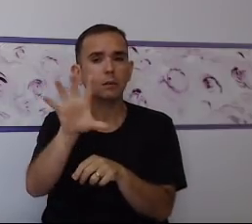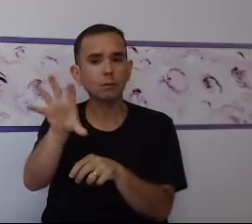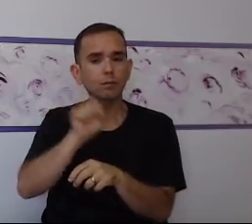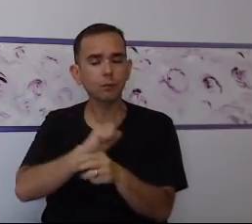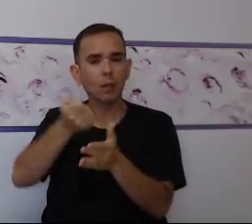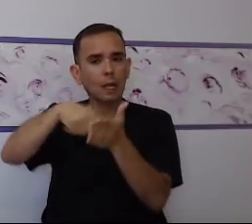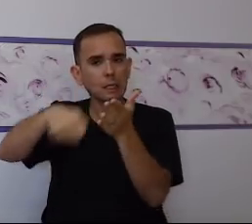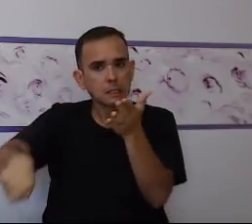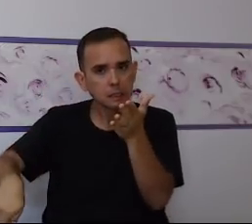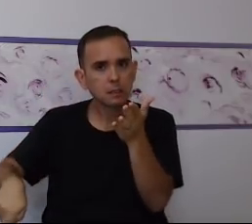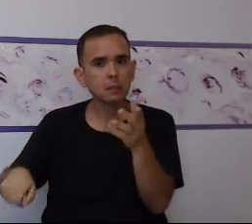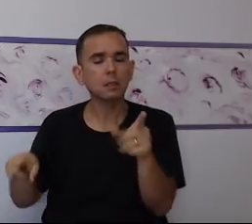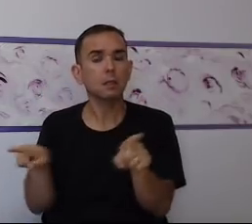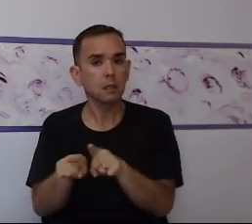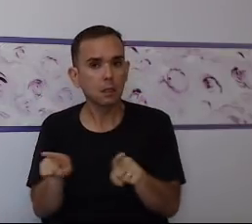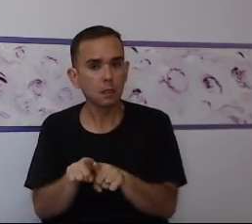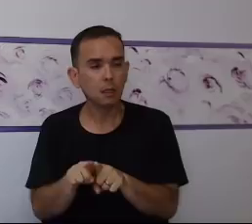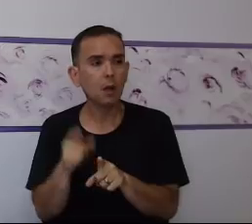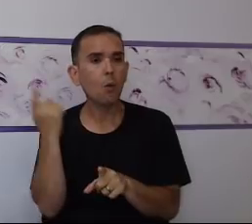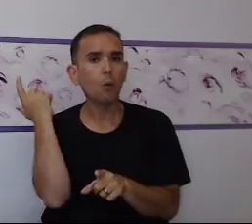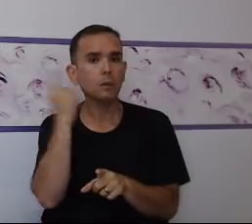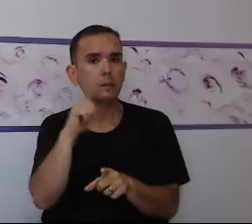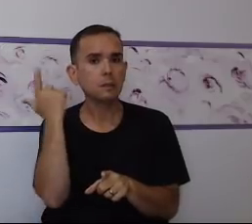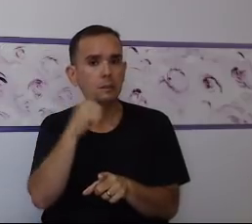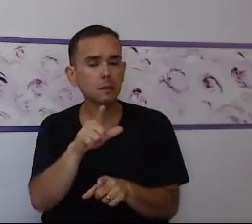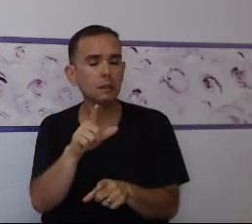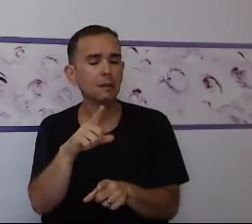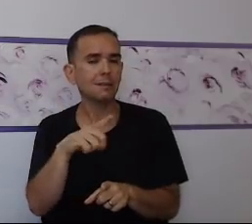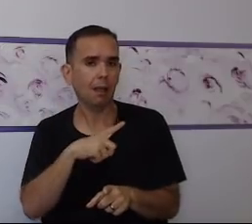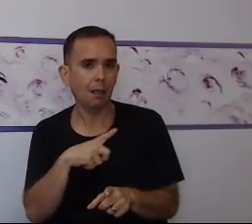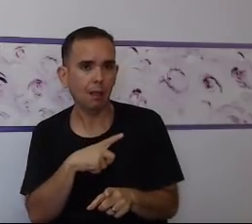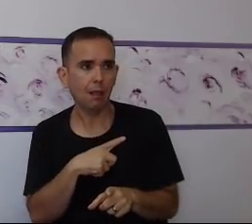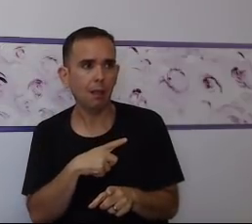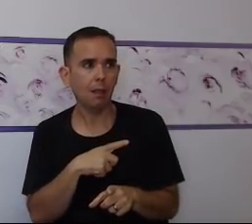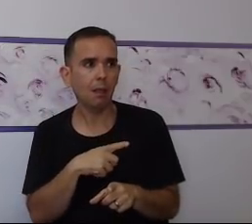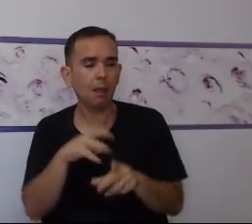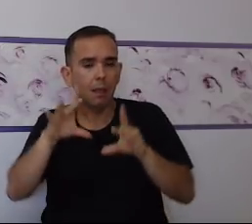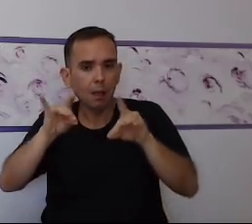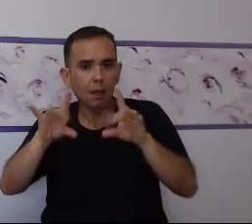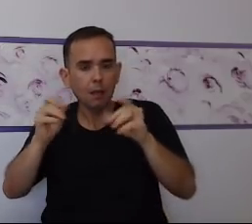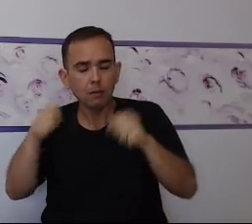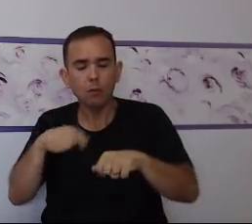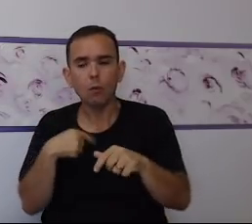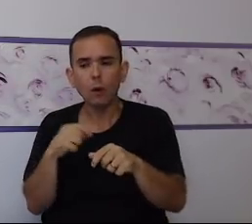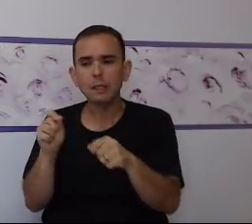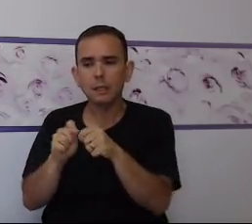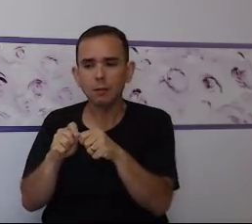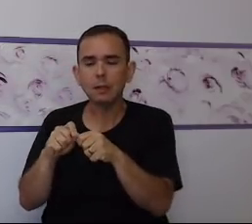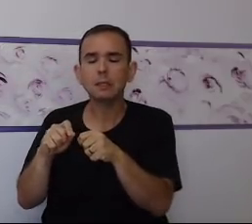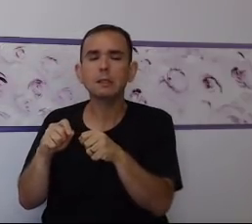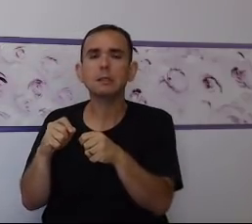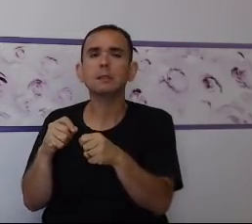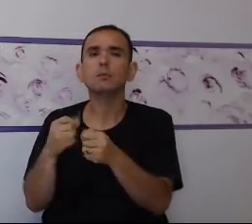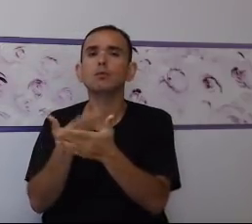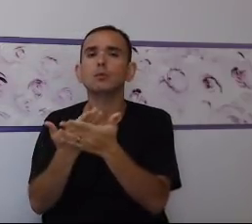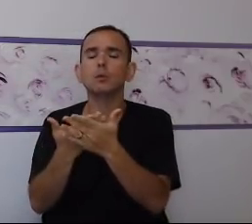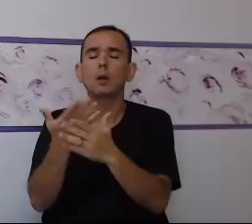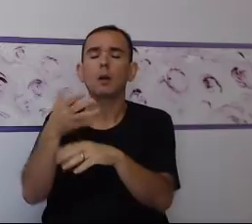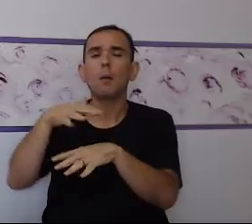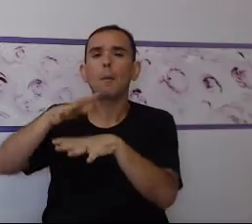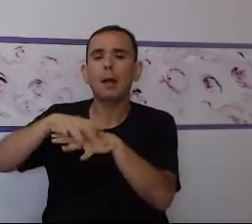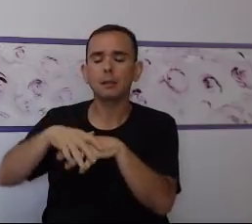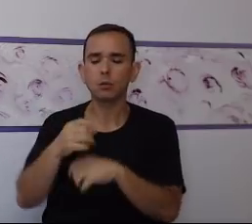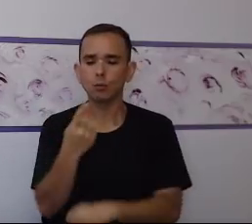da escrita, né, que ele consiga obter essa apreensão? Então, eu vou trabalhar matemática. 1, 2,